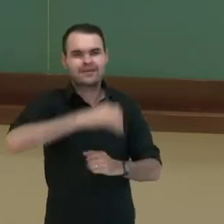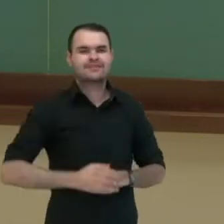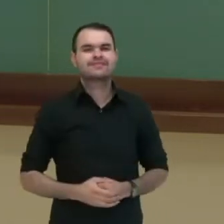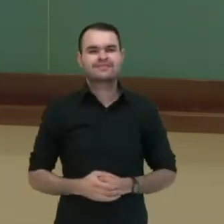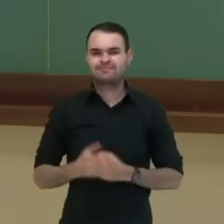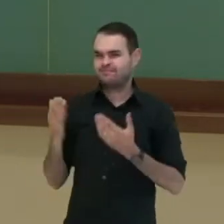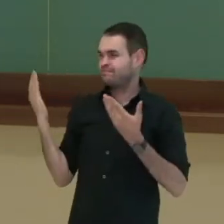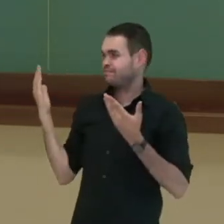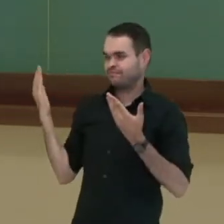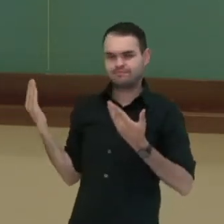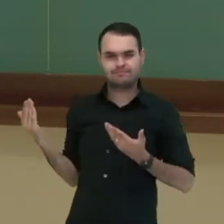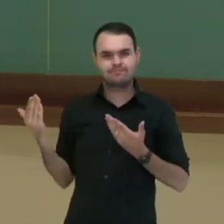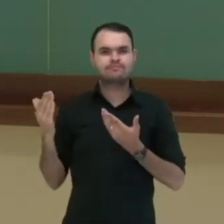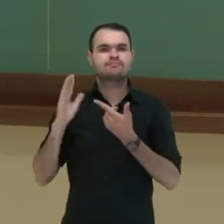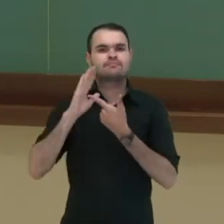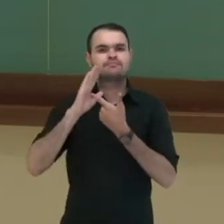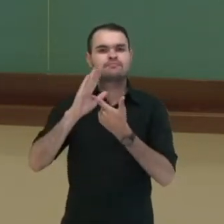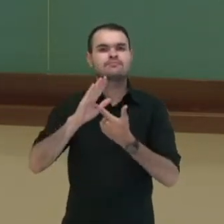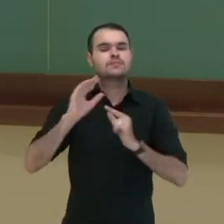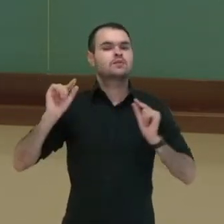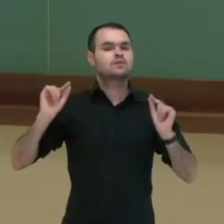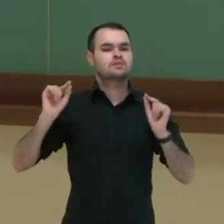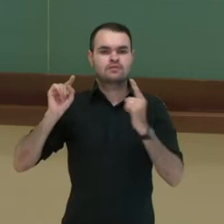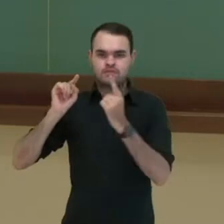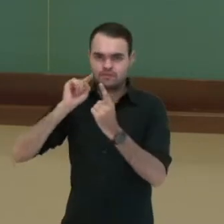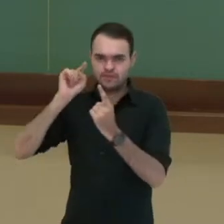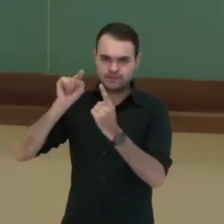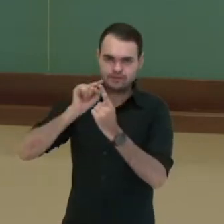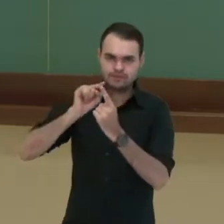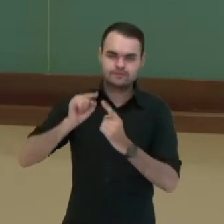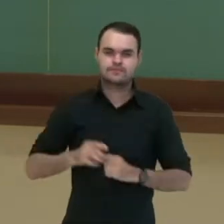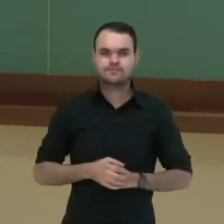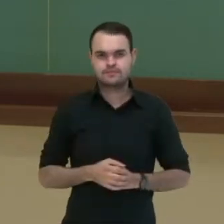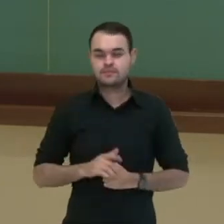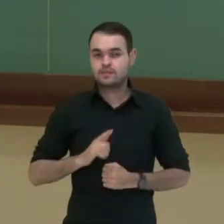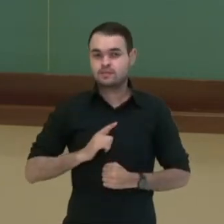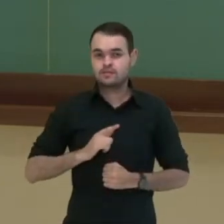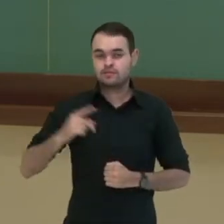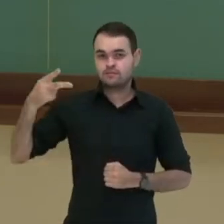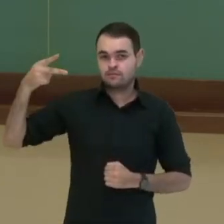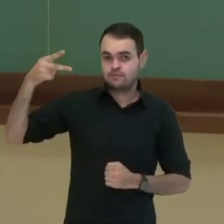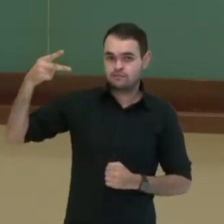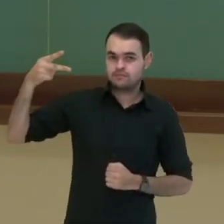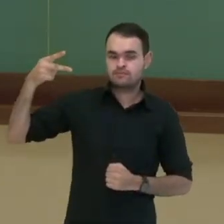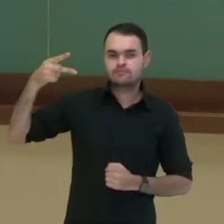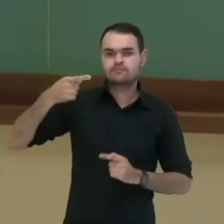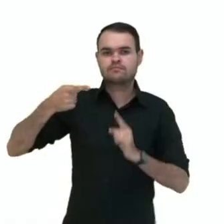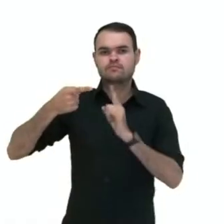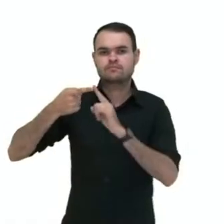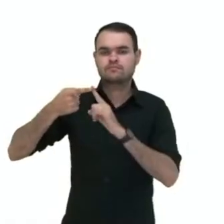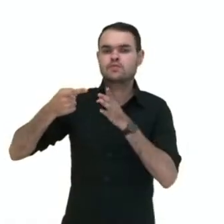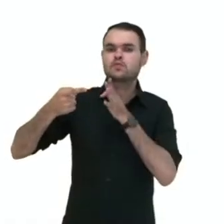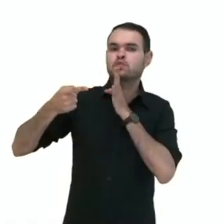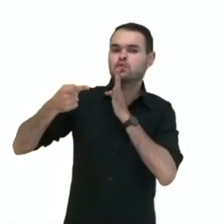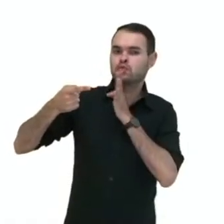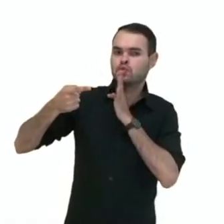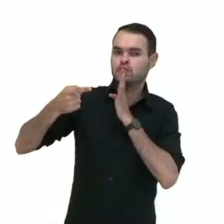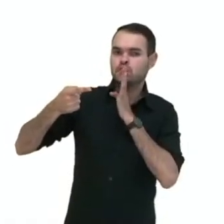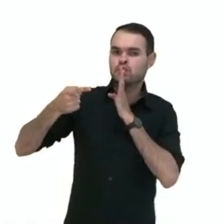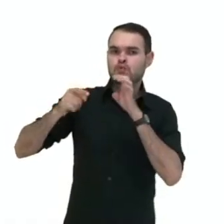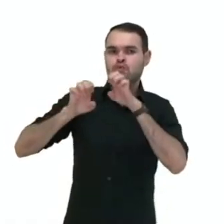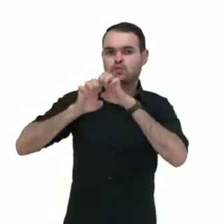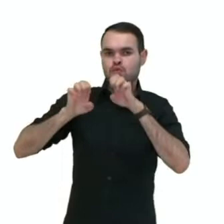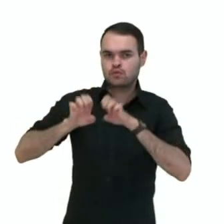lá então iniciar a nossa aula com os objetivos. Temos 2 objetivos. Conhecer as estruturas,